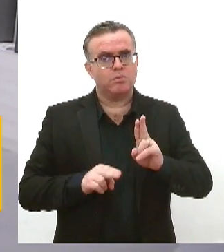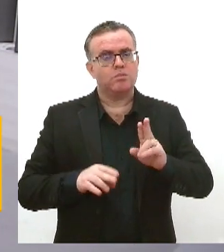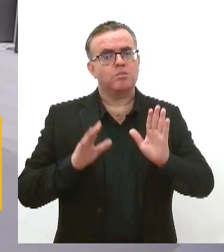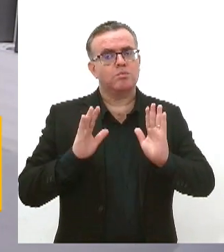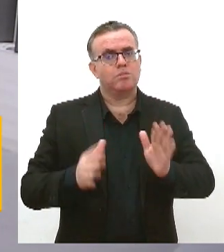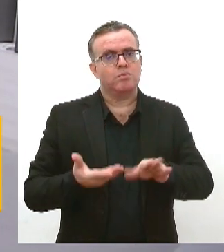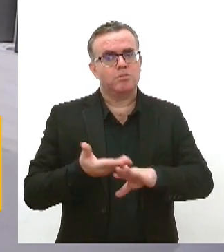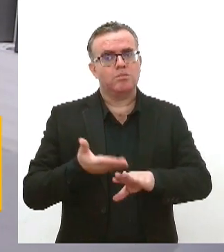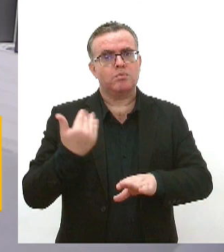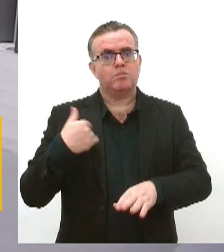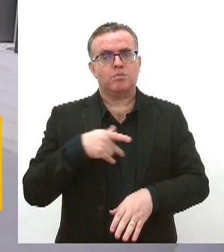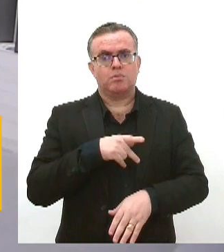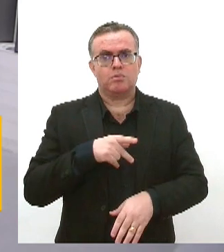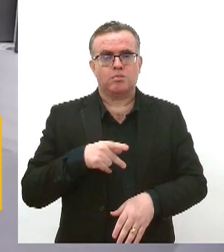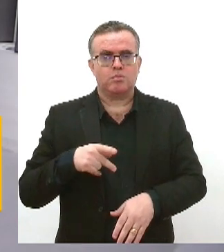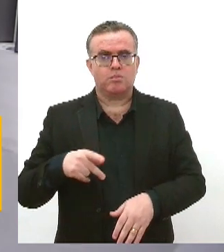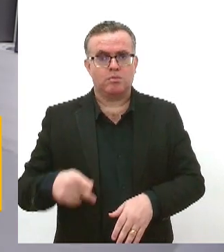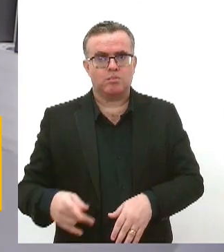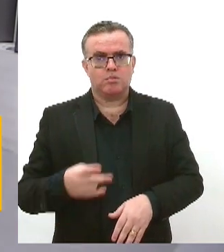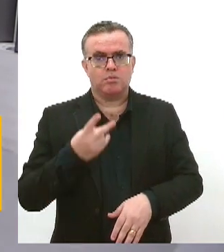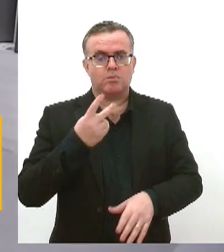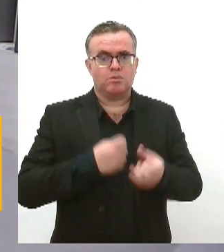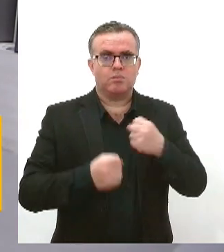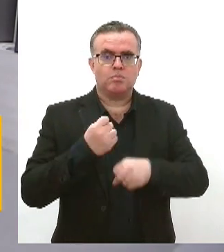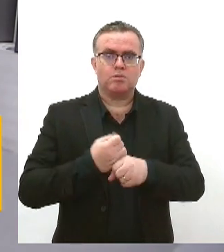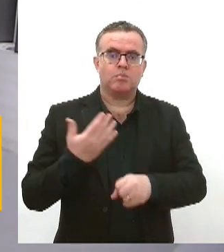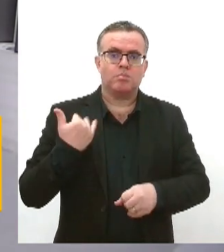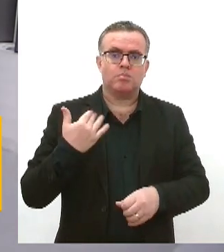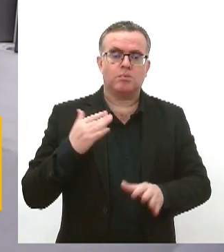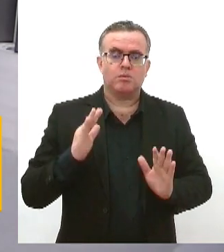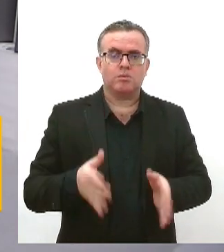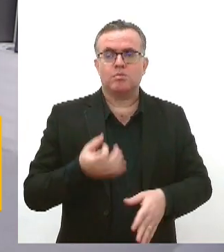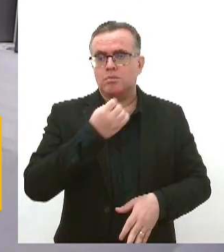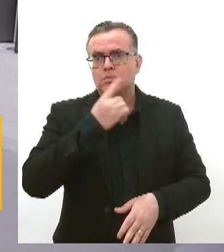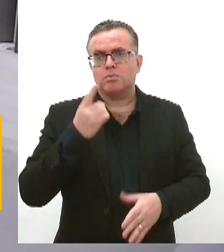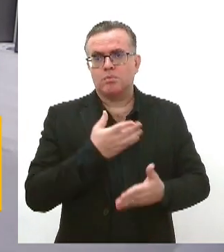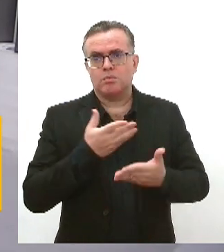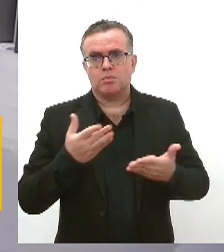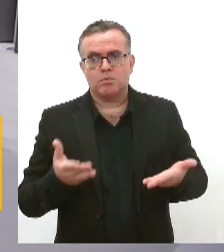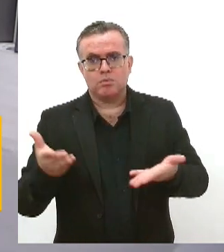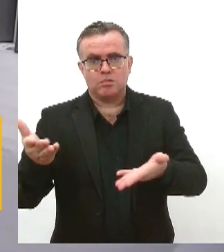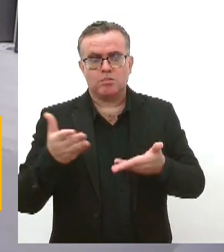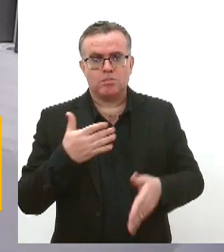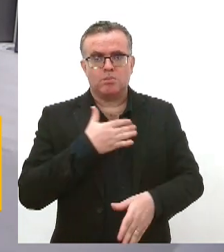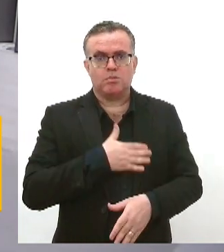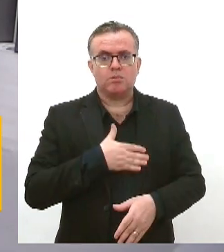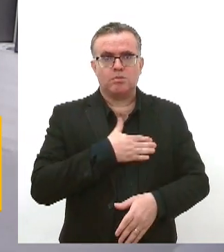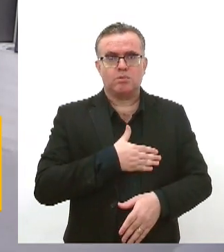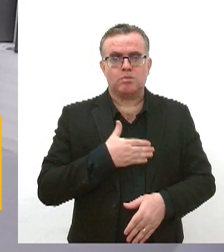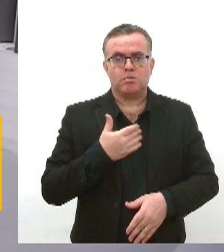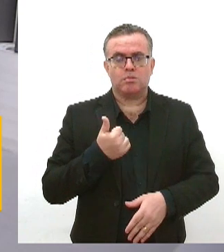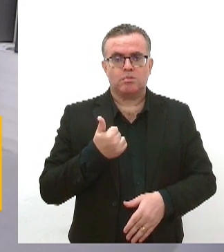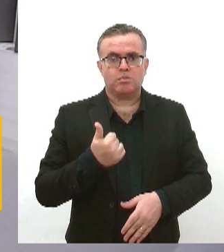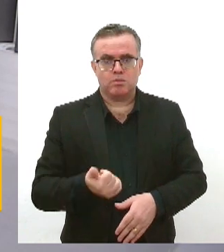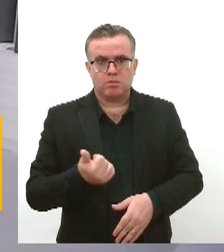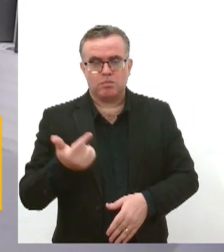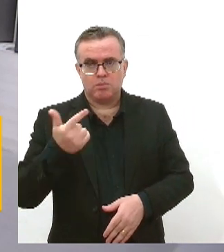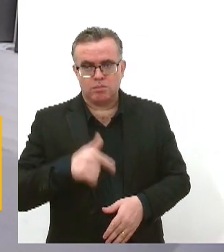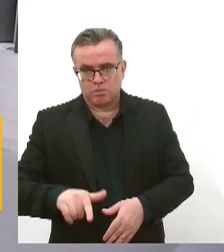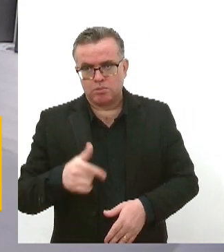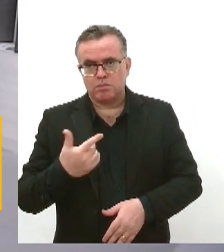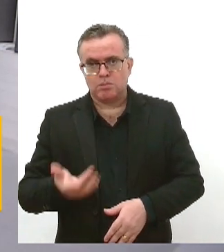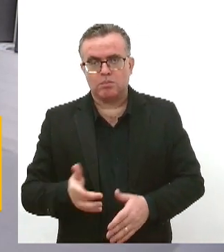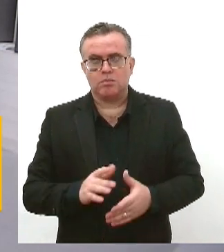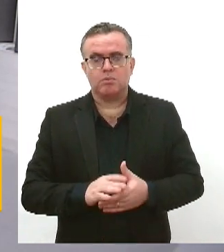presidente nos últimos 2 anos. Bom dia, deputado. Seja muito bem-vindo ao Jornal da Lese mais uma vez.